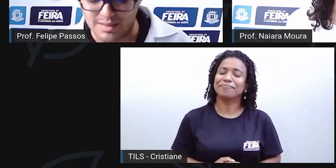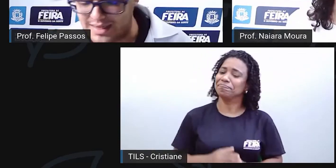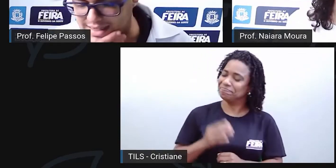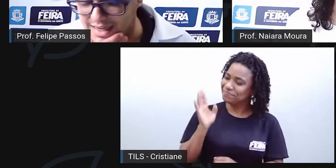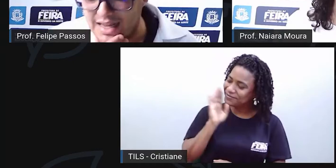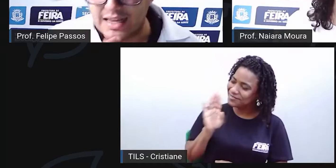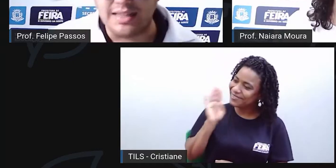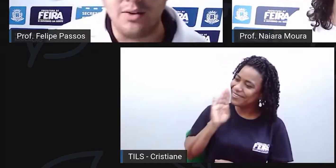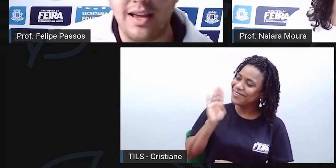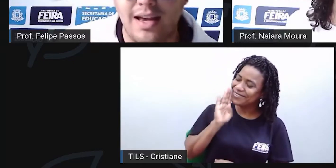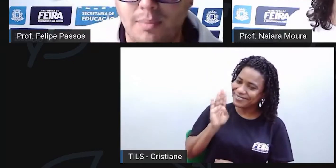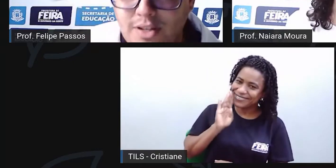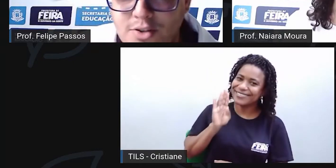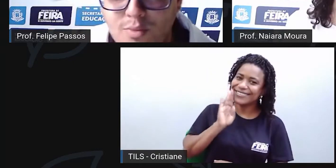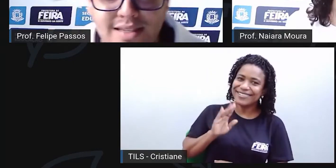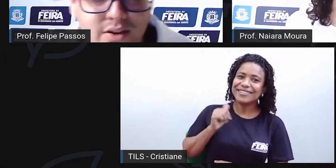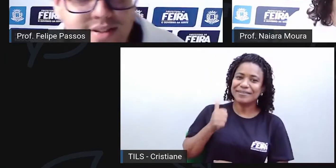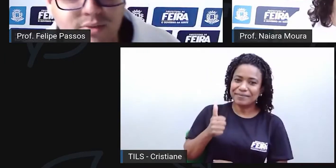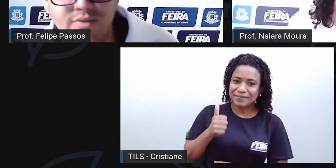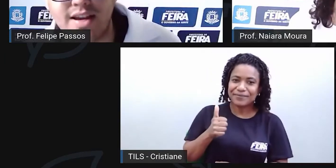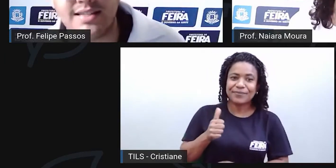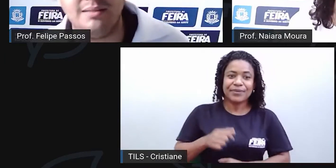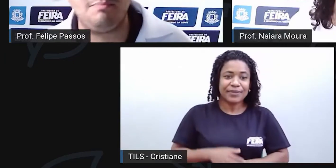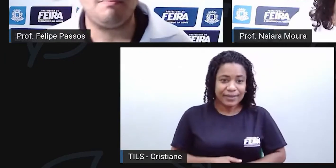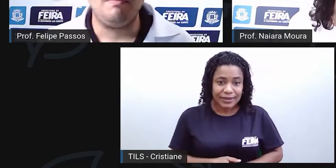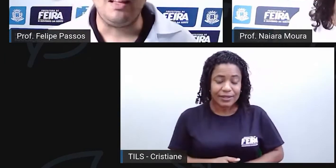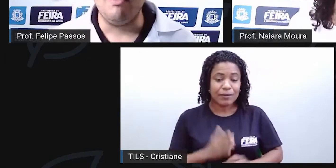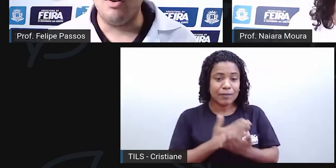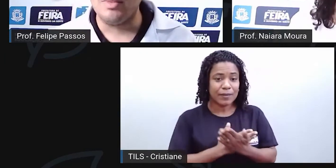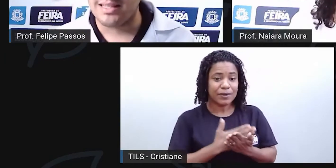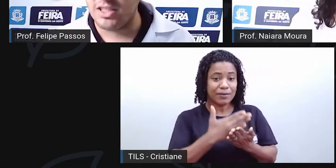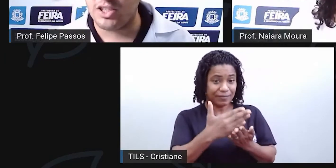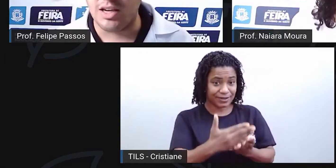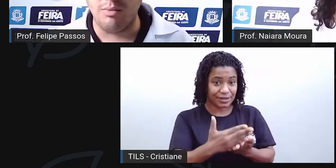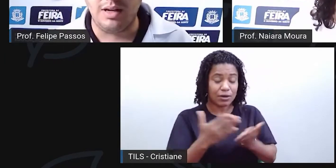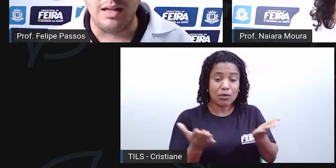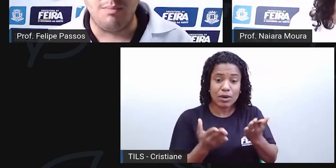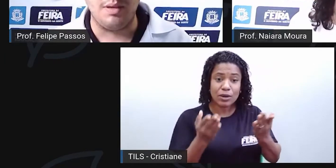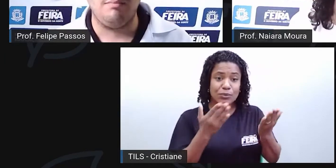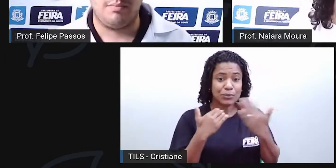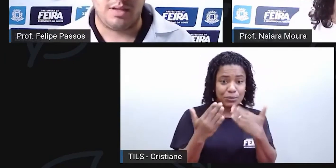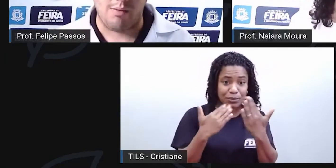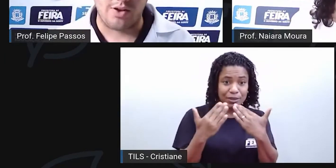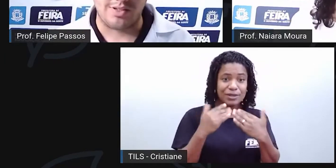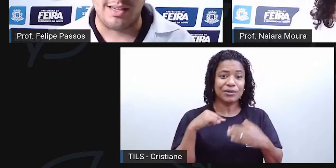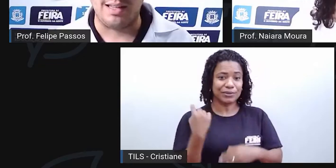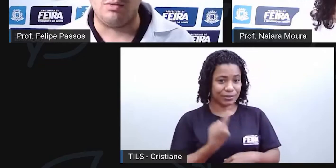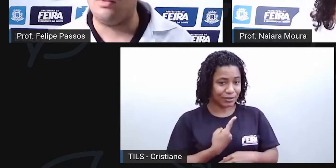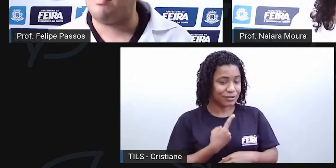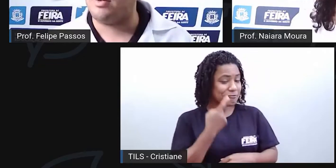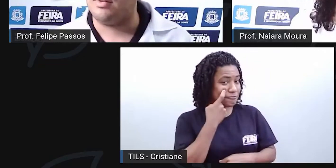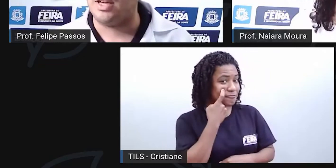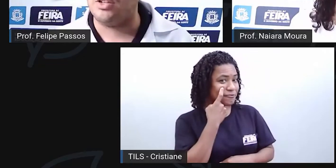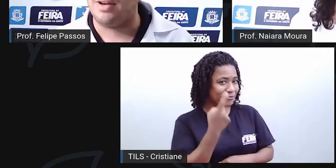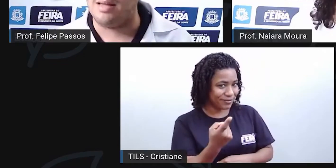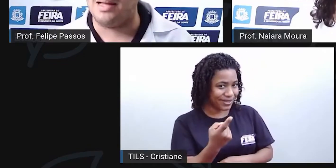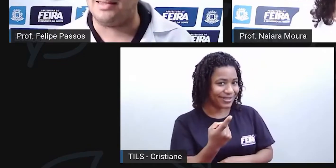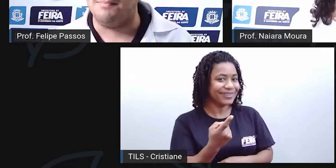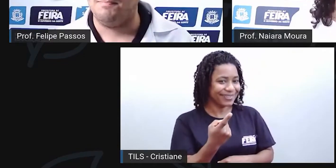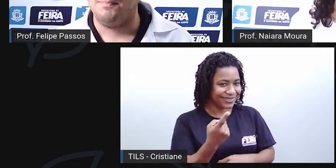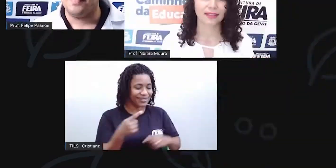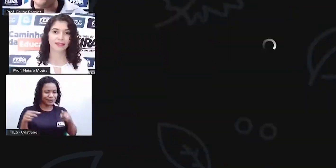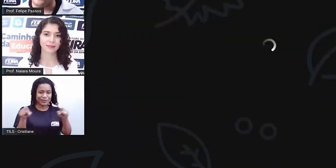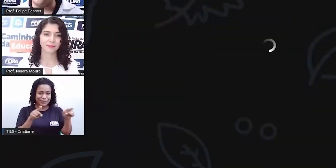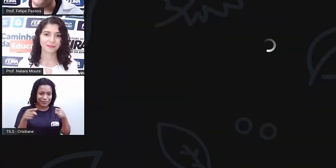Beleza, beleza. Então, Nayara, para a gente começar a nossa conversa, vamos assistir a um clipe que eu acho assim que tem tudo a ver com o que a gente vai